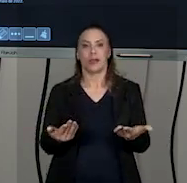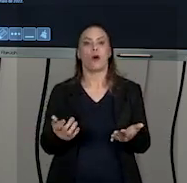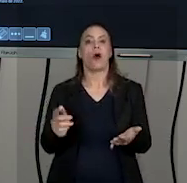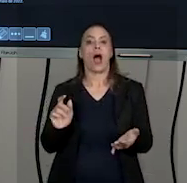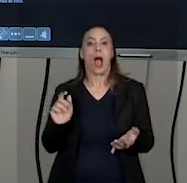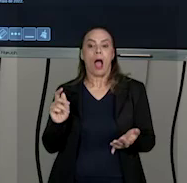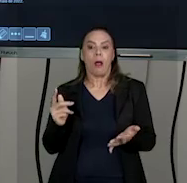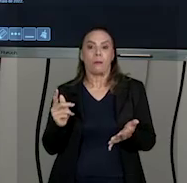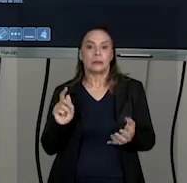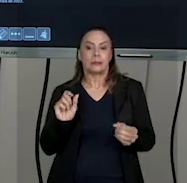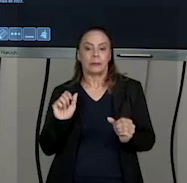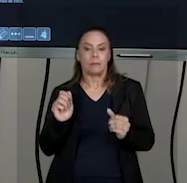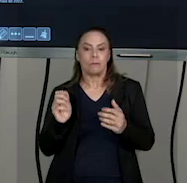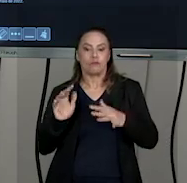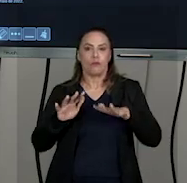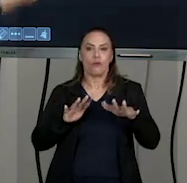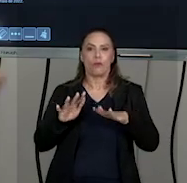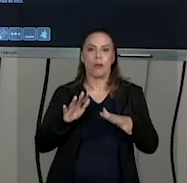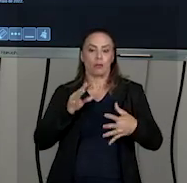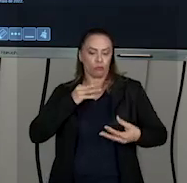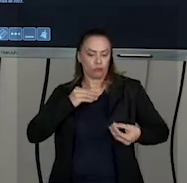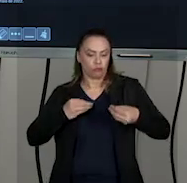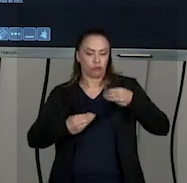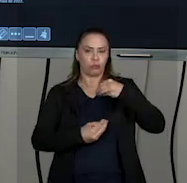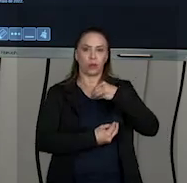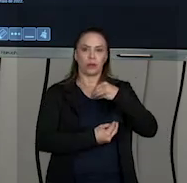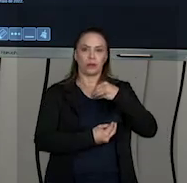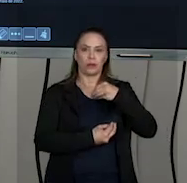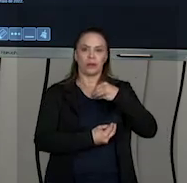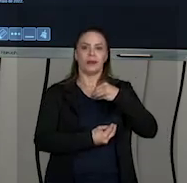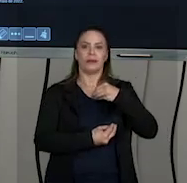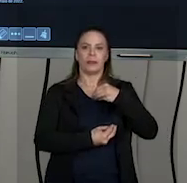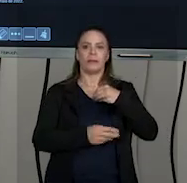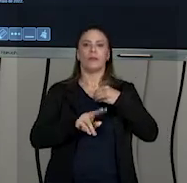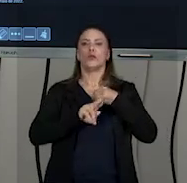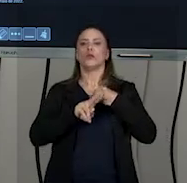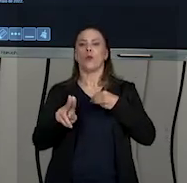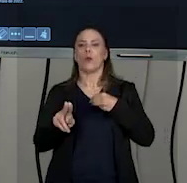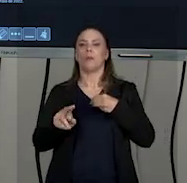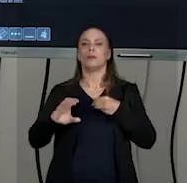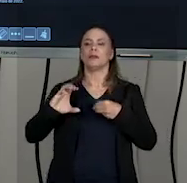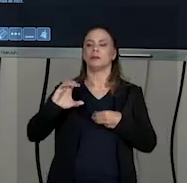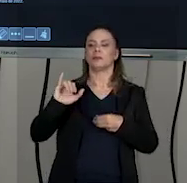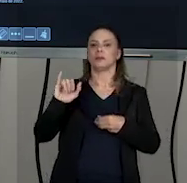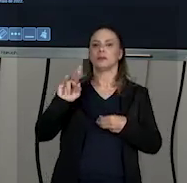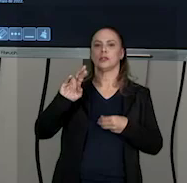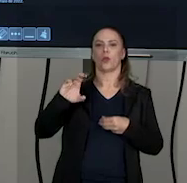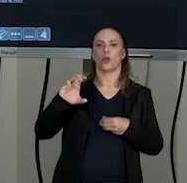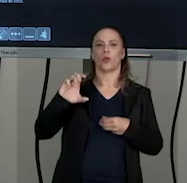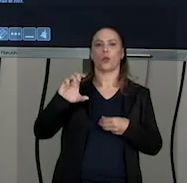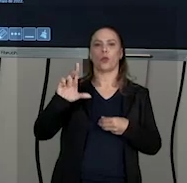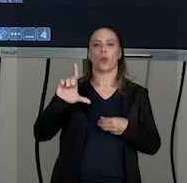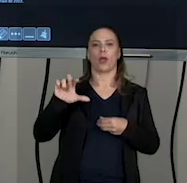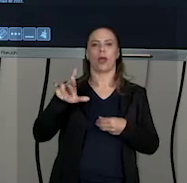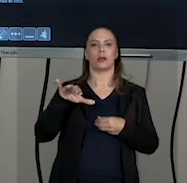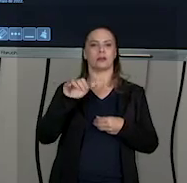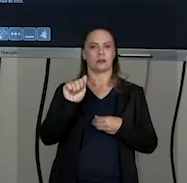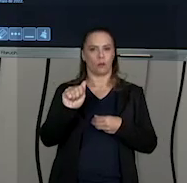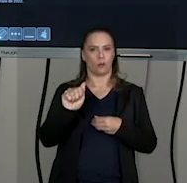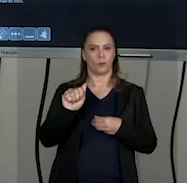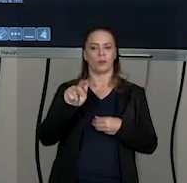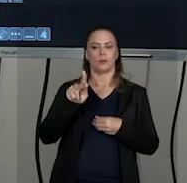gasosa, a gente chama de circulação pulmonar ou então pequena